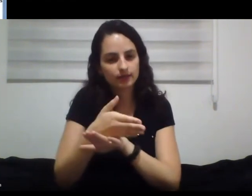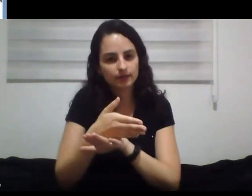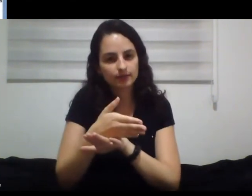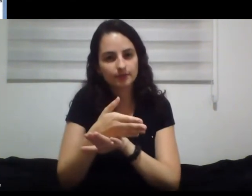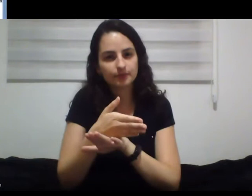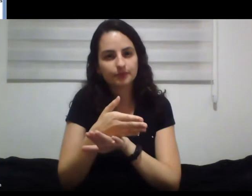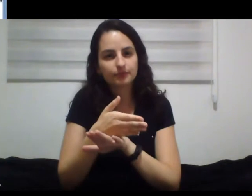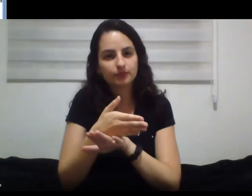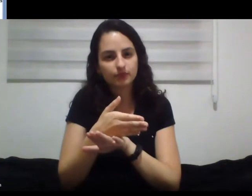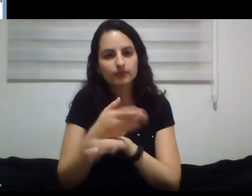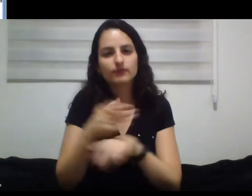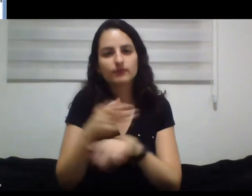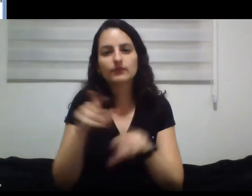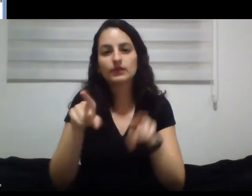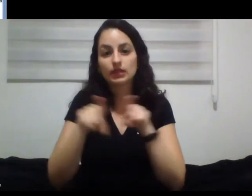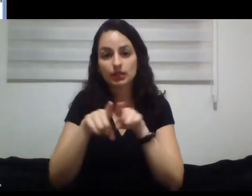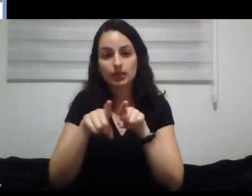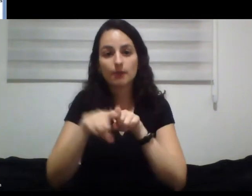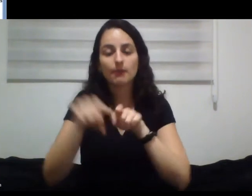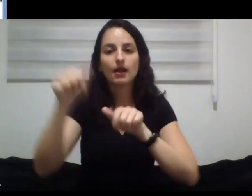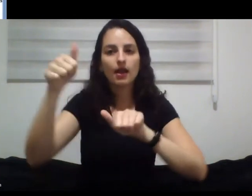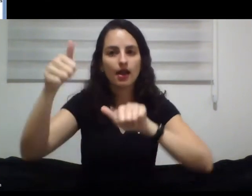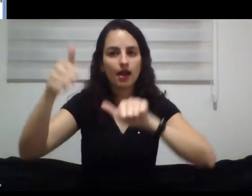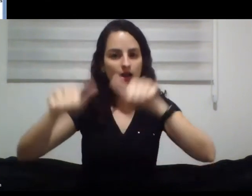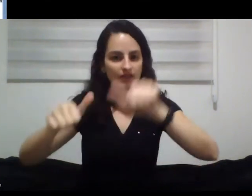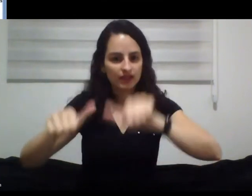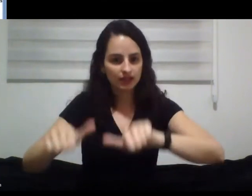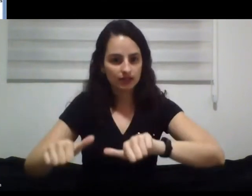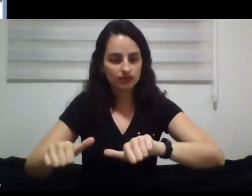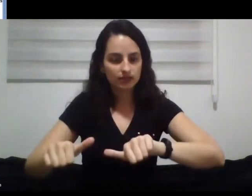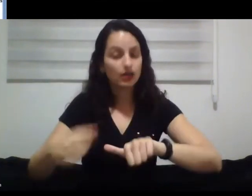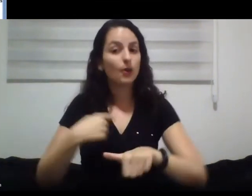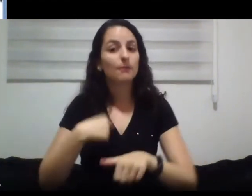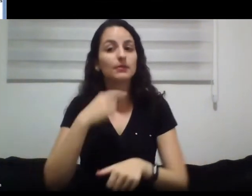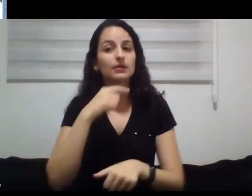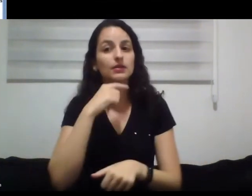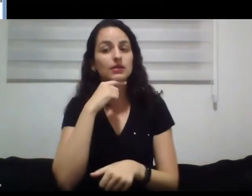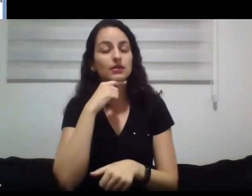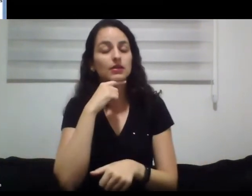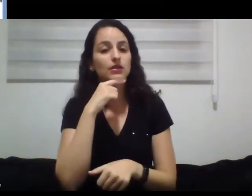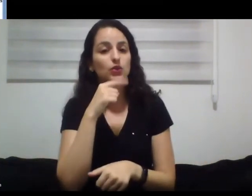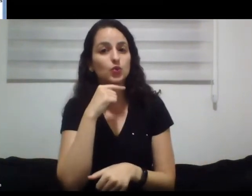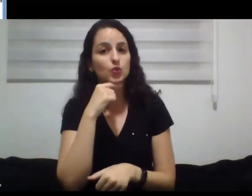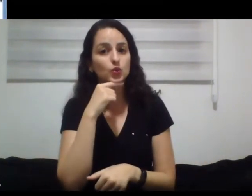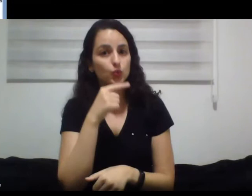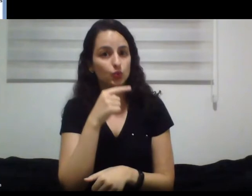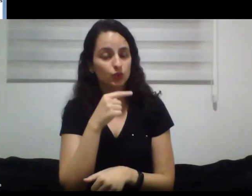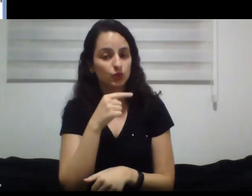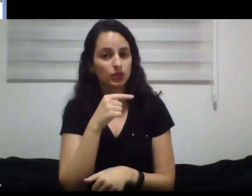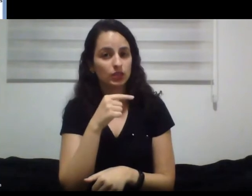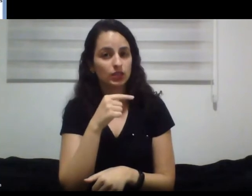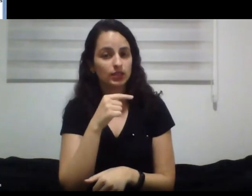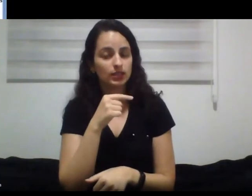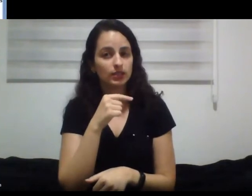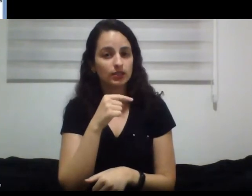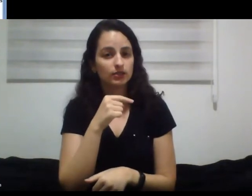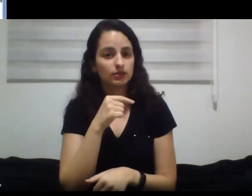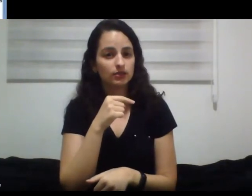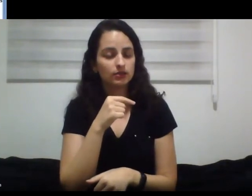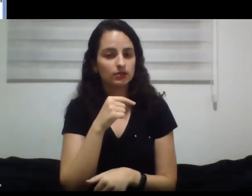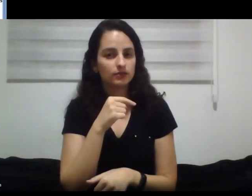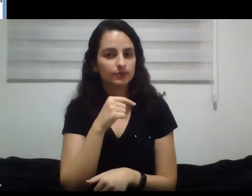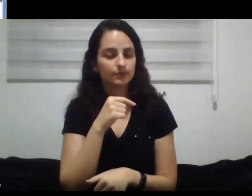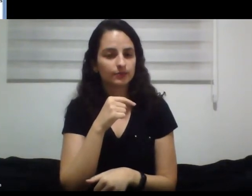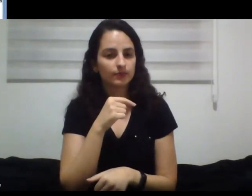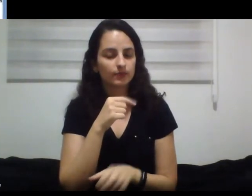tem o item duração dos tópicos. Ele está relacionado com a estratégia de ensino, ele está relacionado com a atividade do aluno e ele